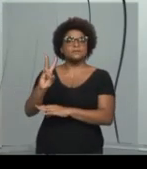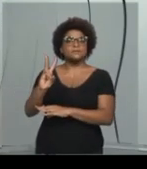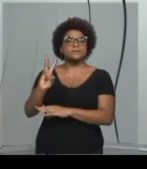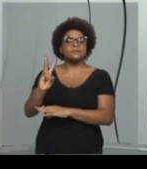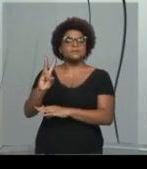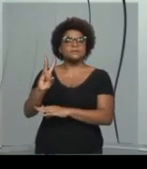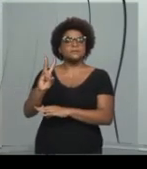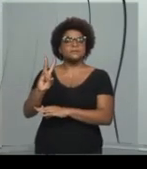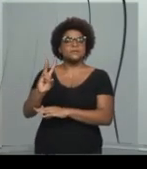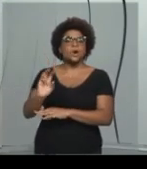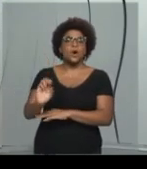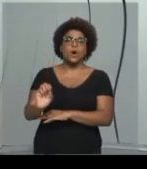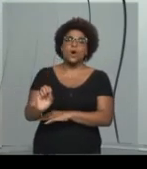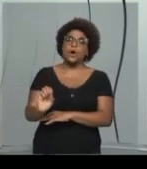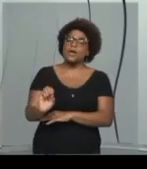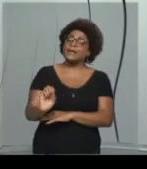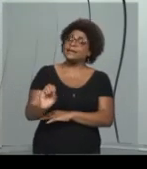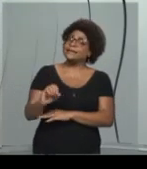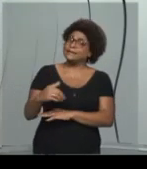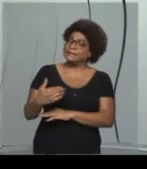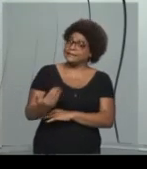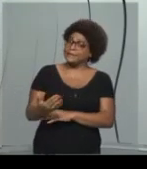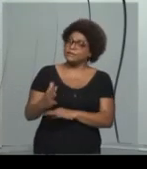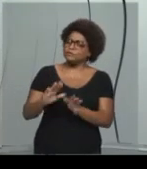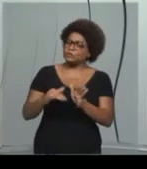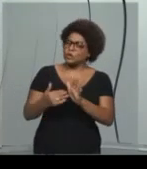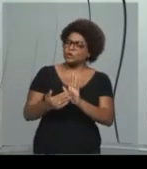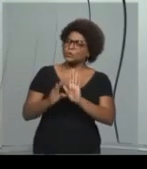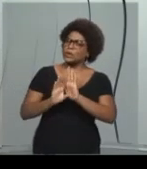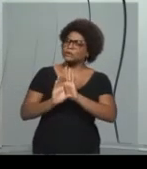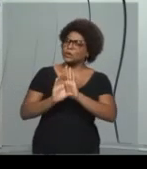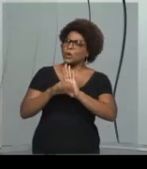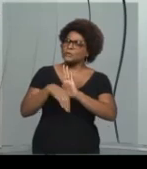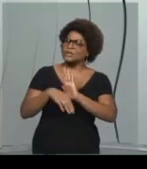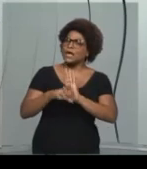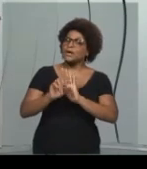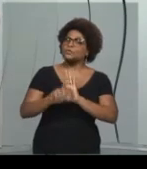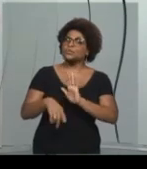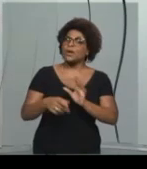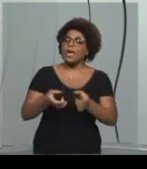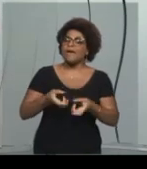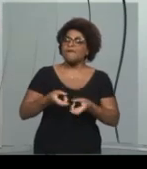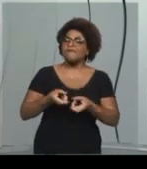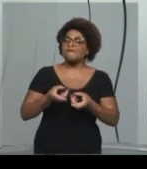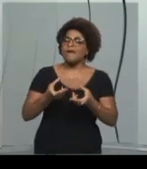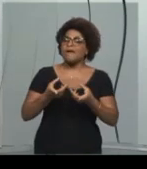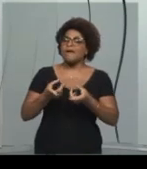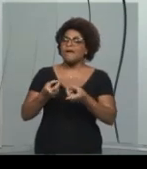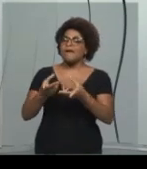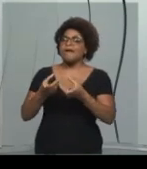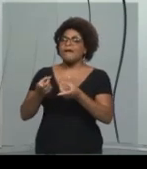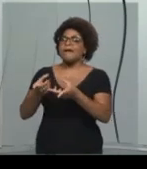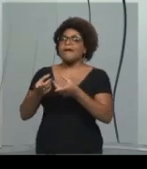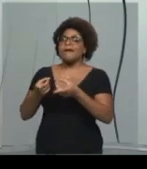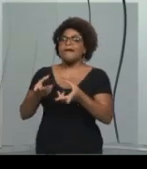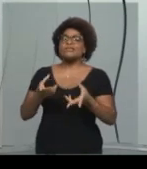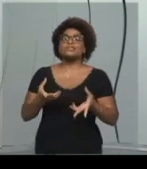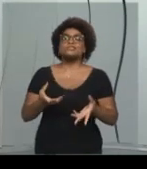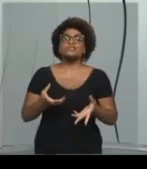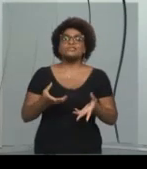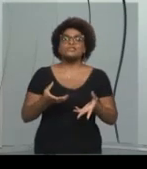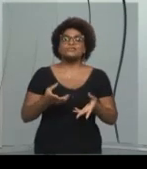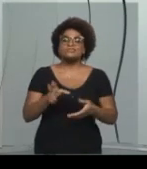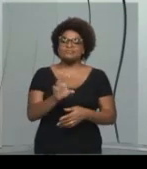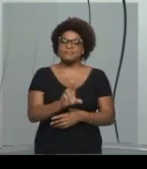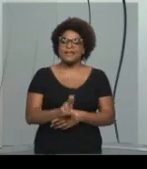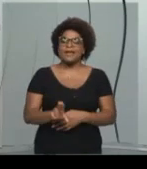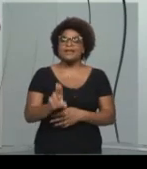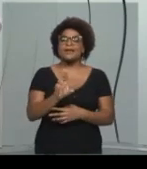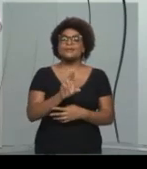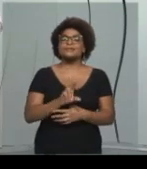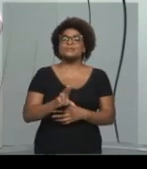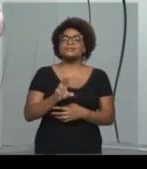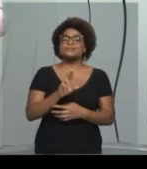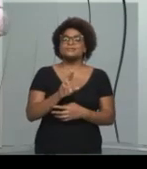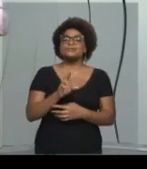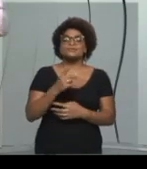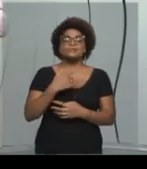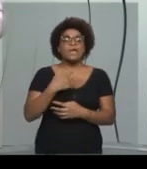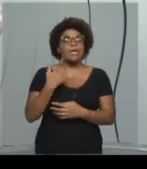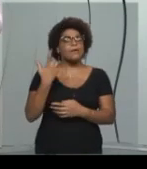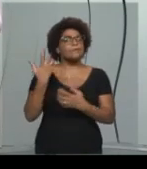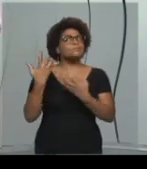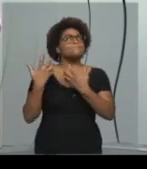isso é mercadorizado, ou seja, oferecido à sociedade como mercadoria de consumo, eu posso pensar